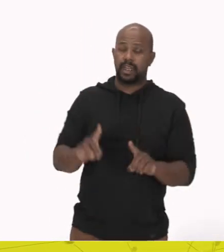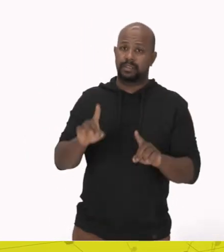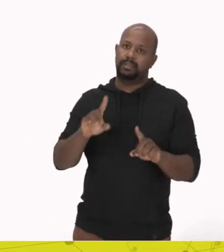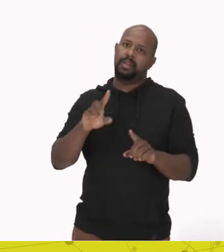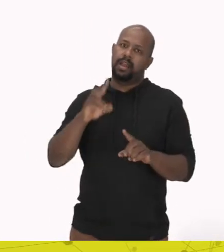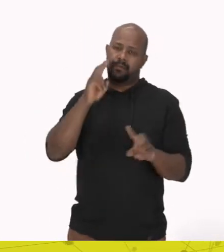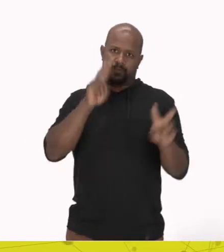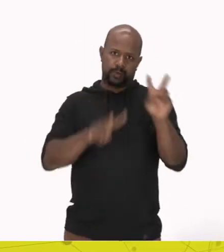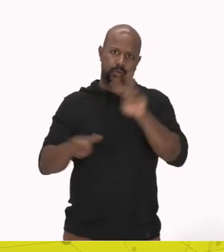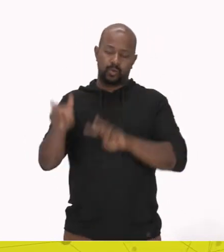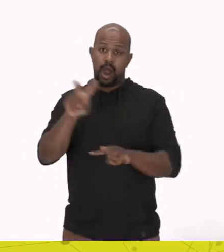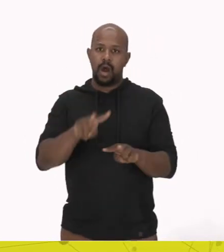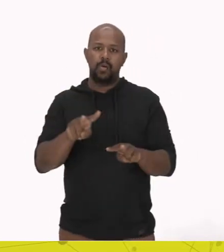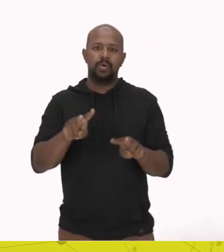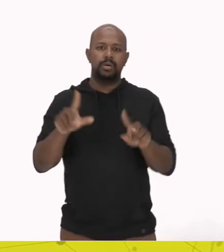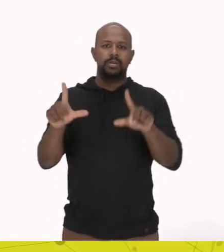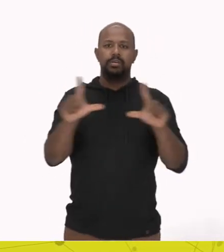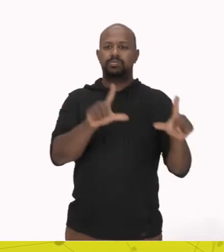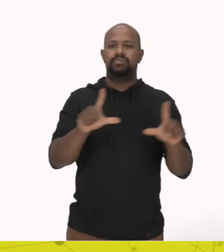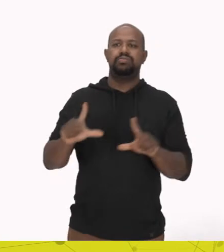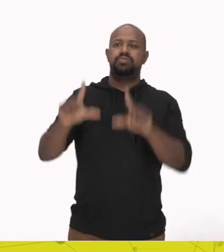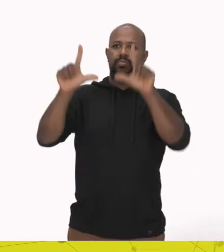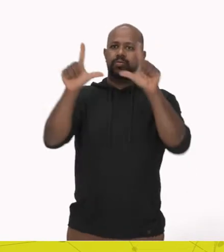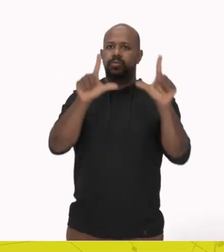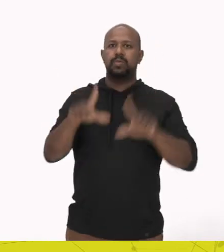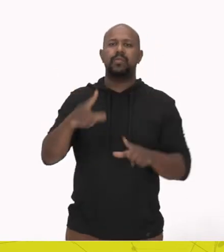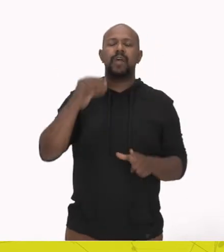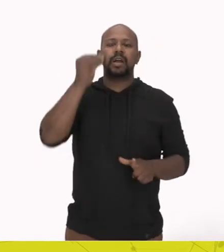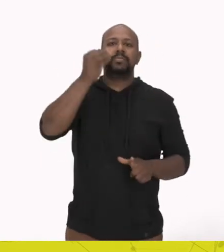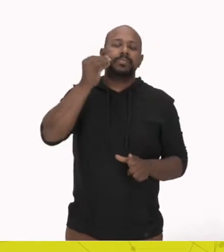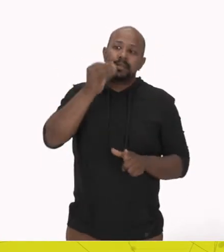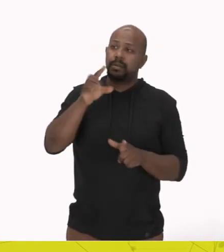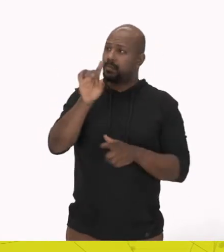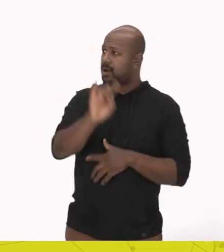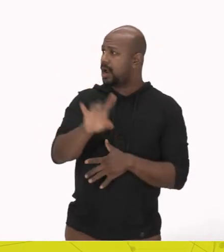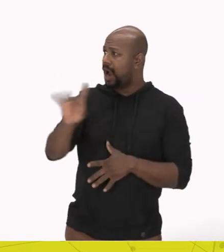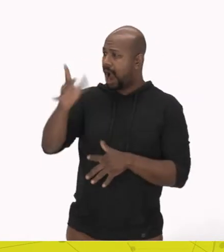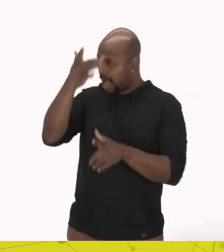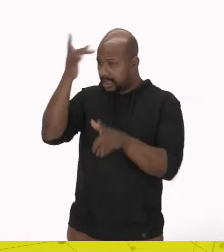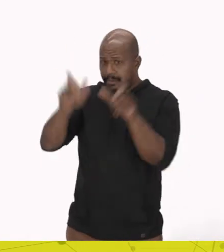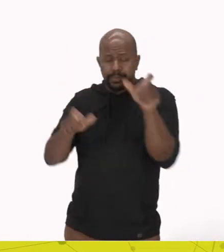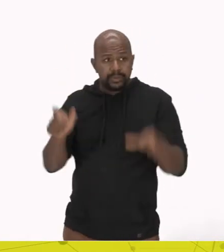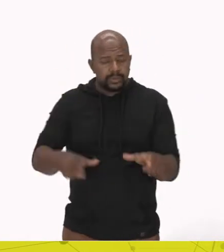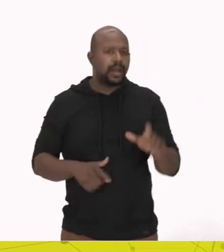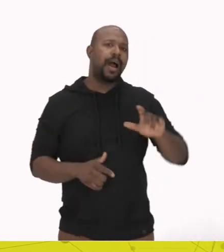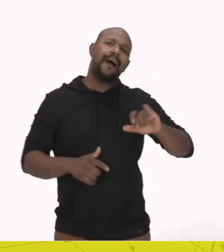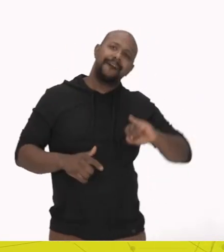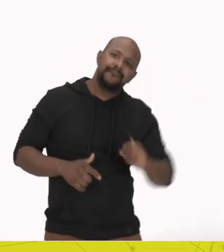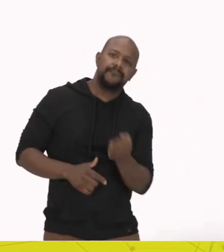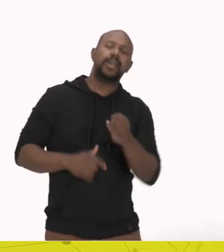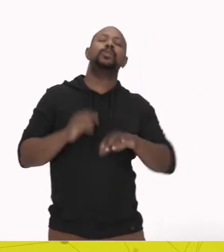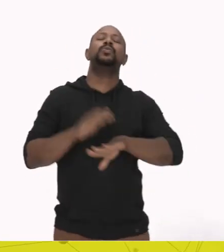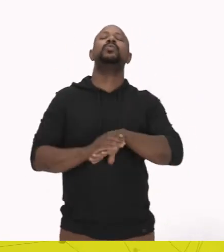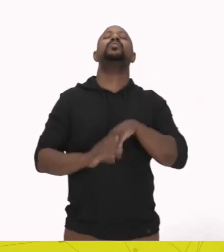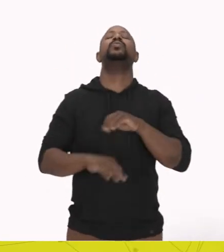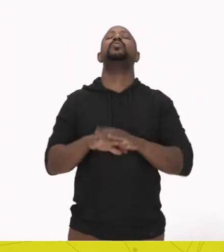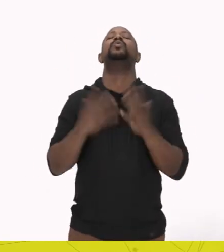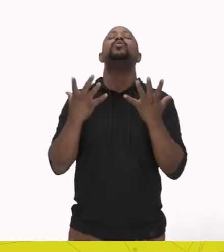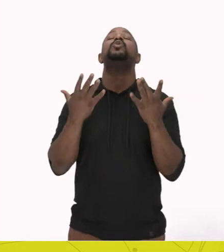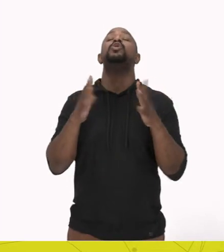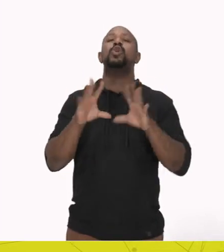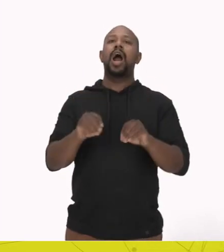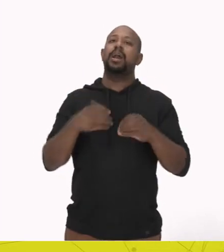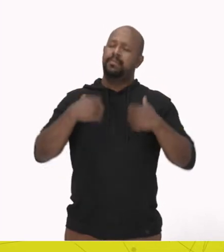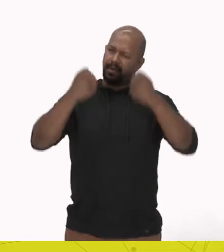com deficiência visual, o enquadramento foi experimentado pelos participantes através do